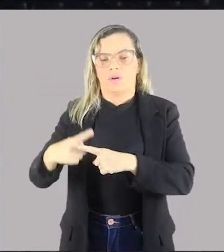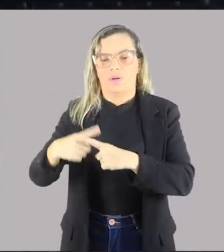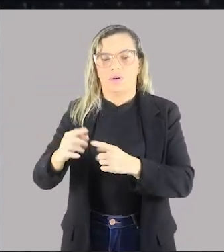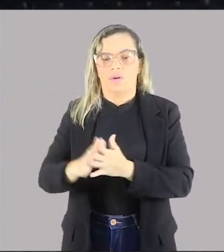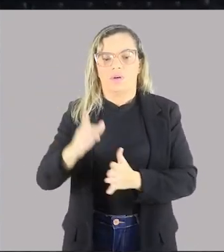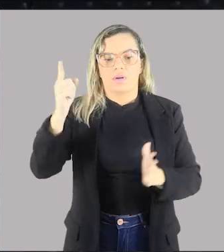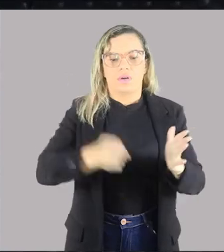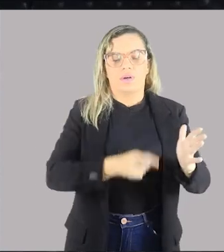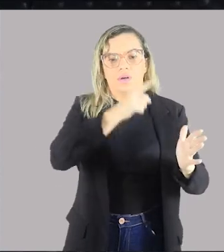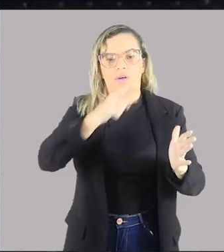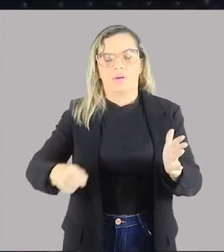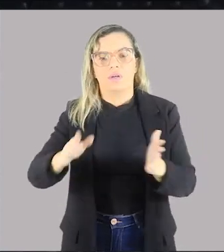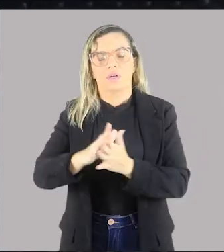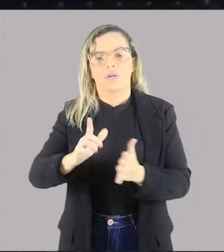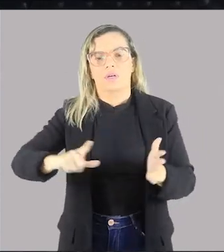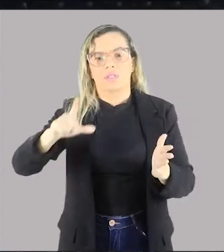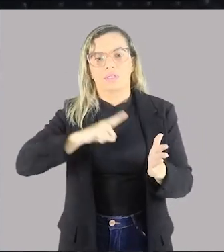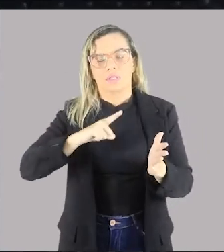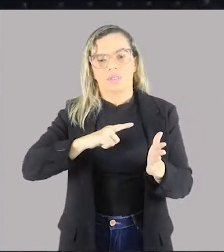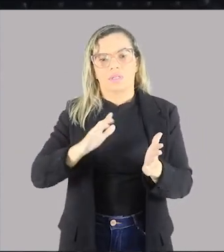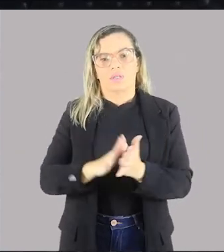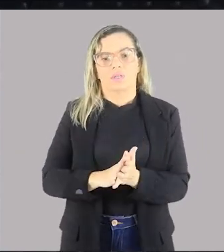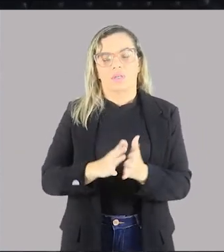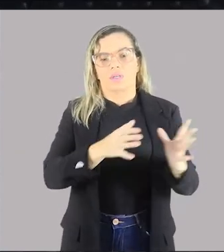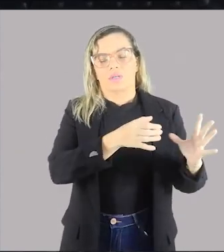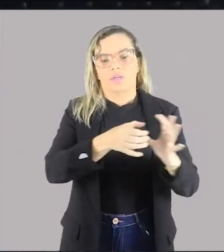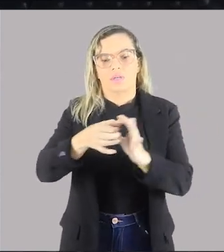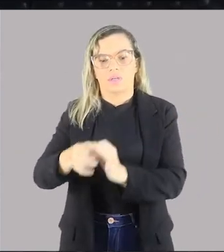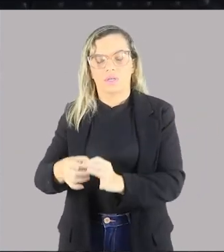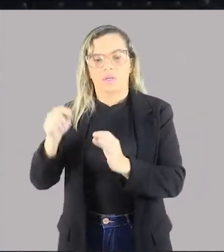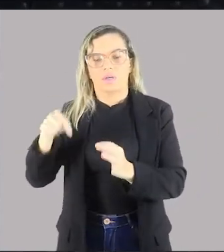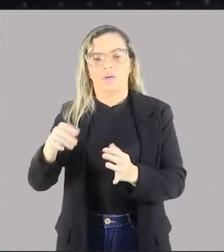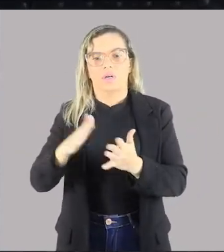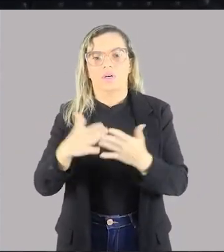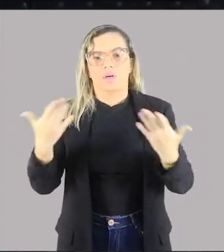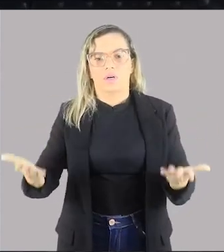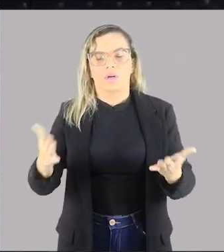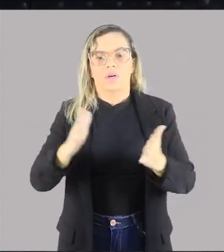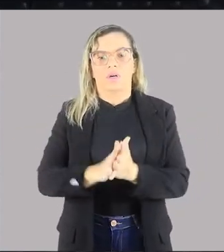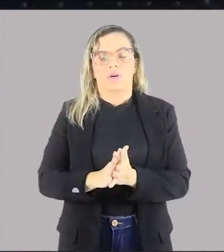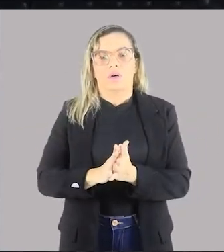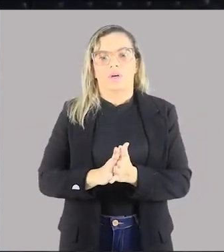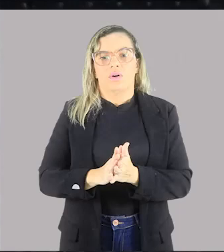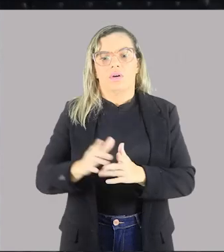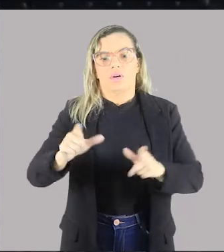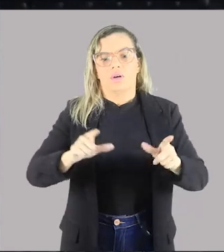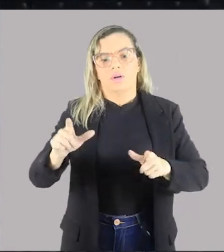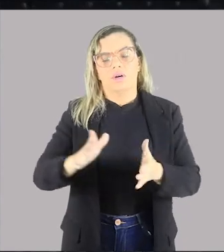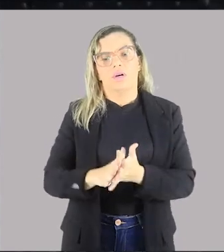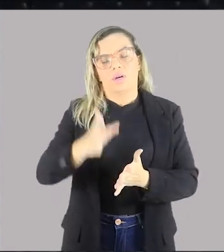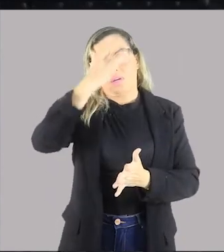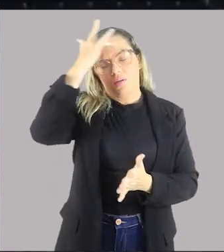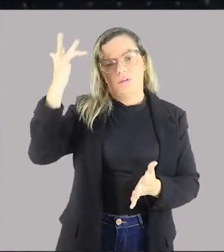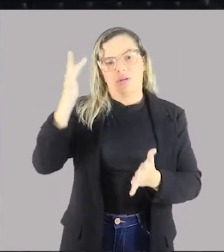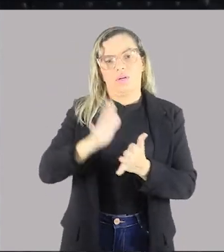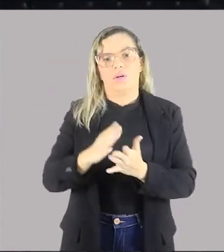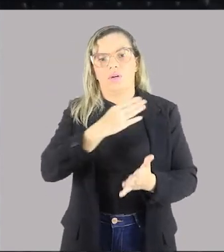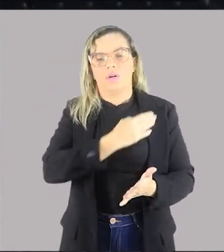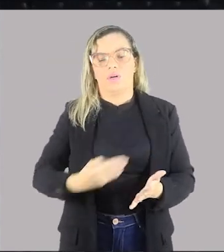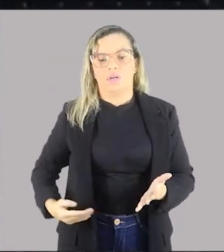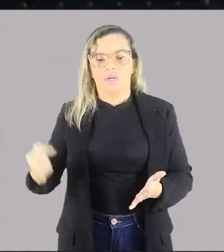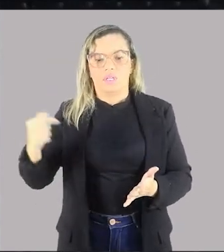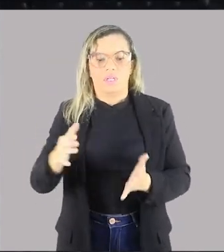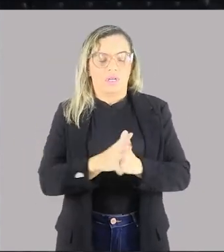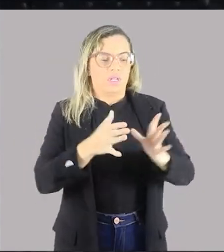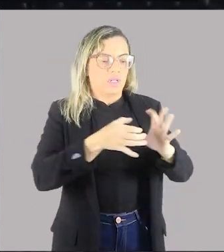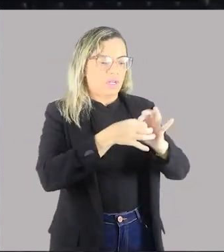vedação existe? Porque, em regra, o servidor público ele deve estar à disposição da administração. Portanto, deve-se demonstrar que não há